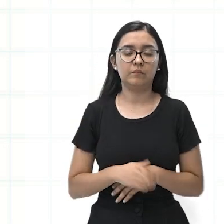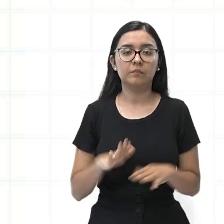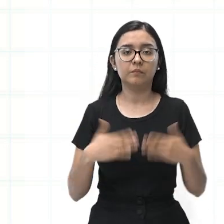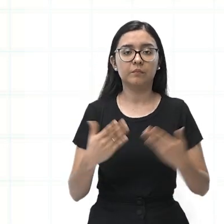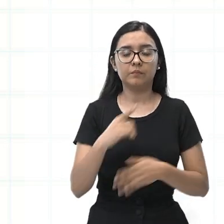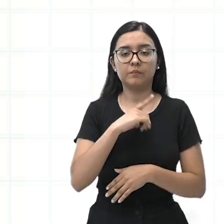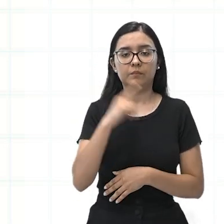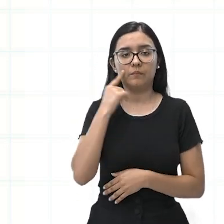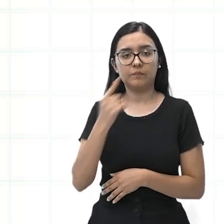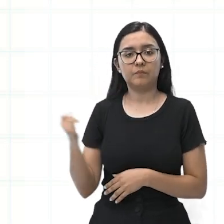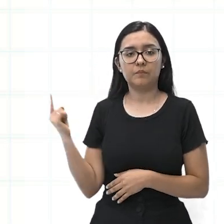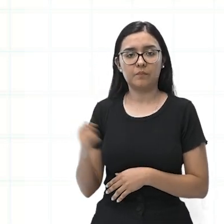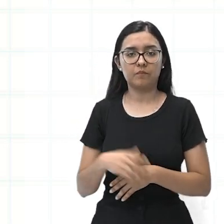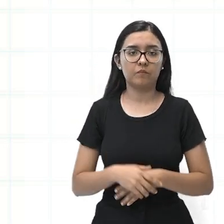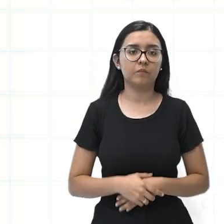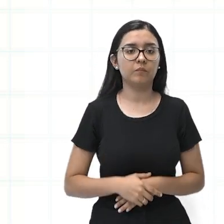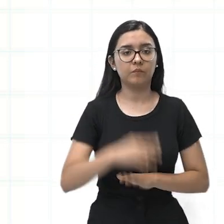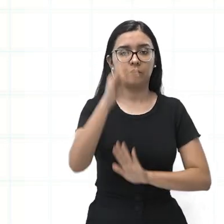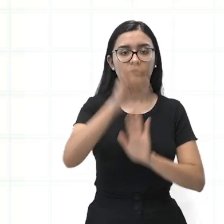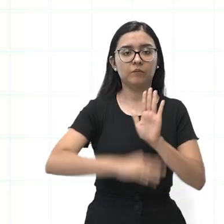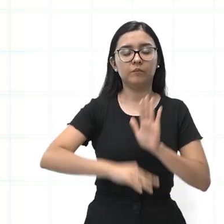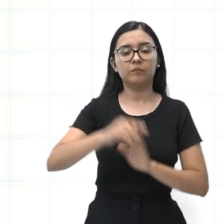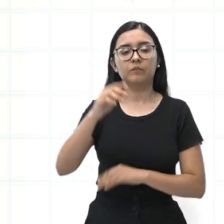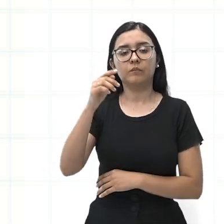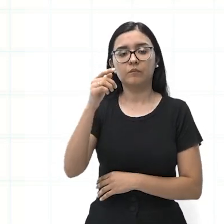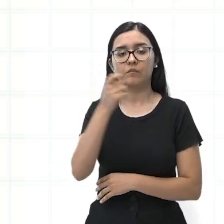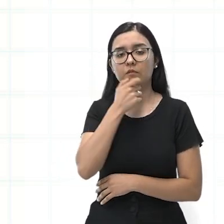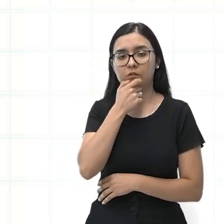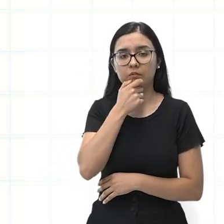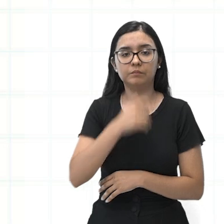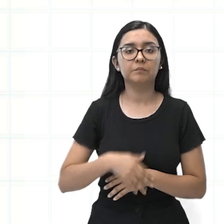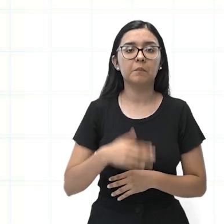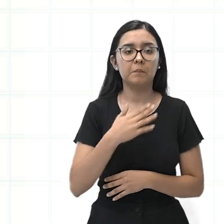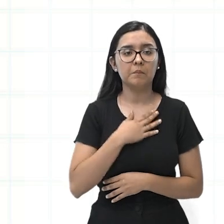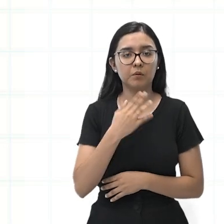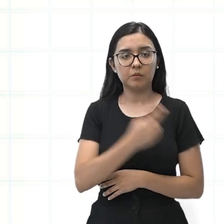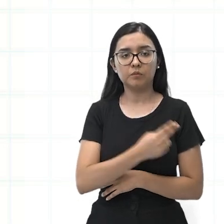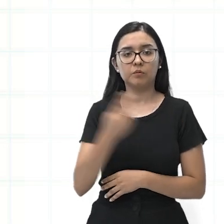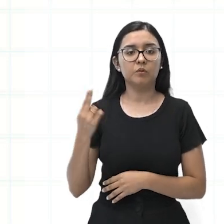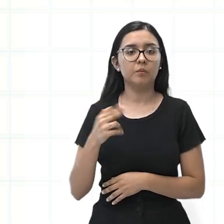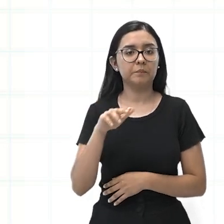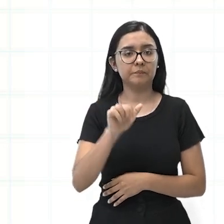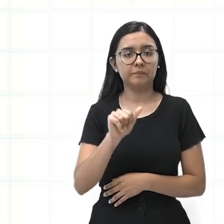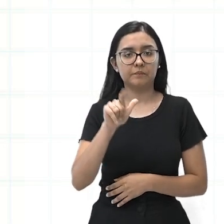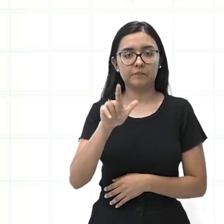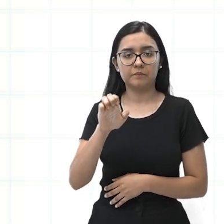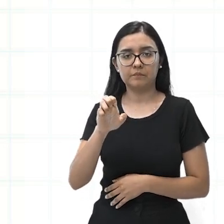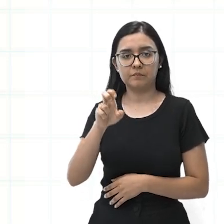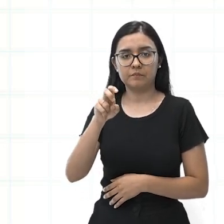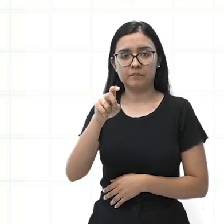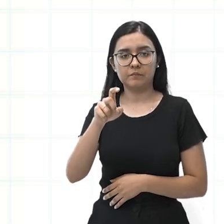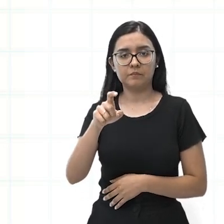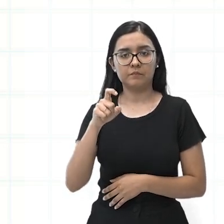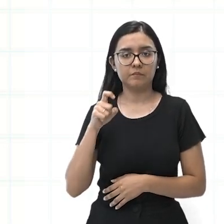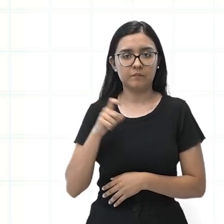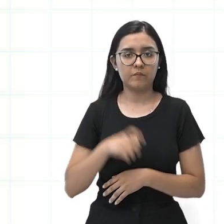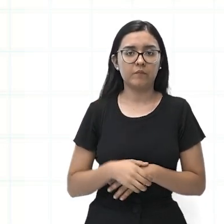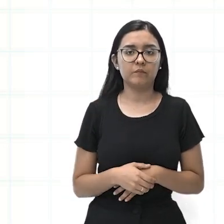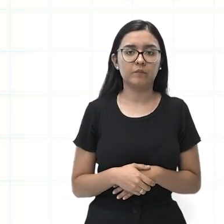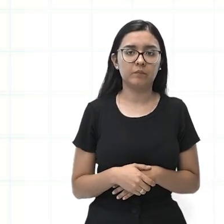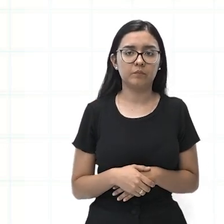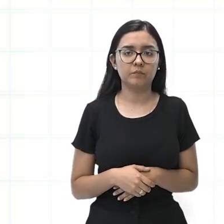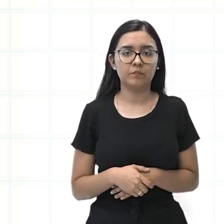Então, nós temos aqui, My name is Alex. My name is Alex. Meu nome é Alex. My parents' names